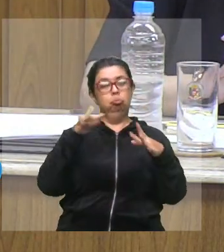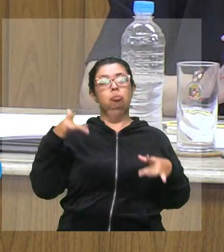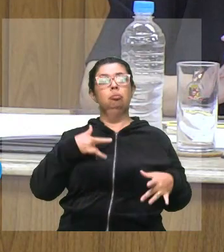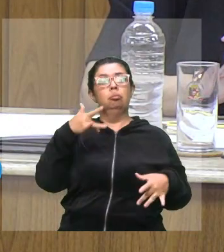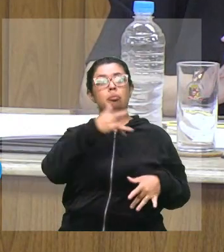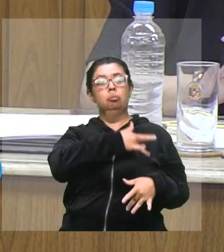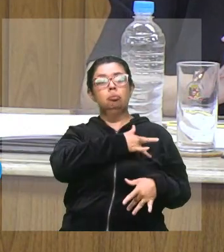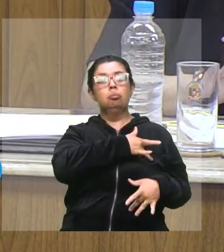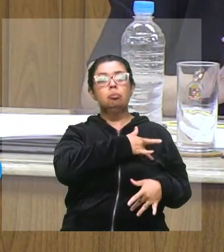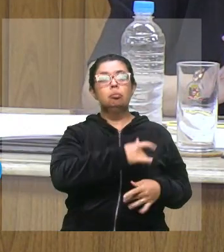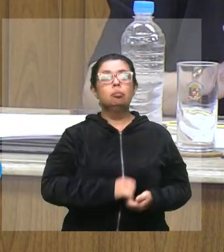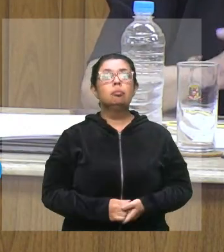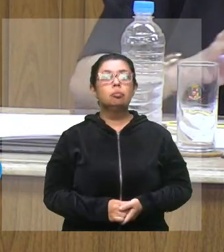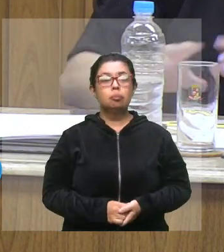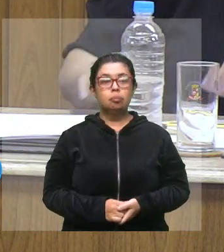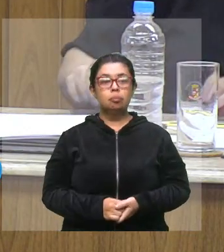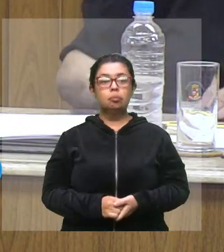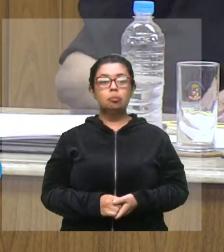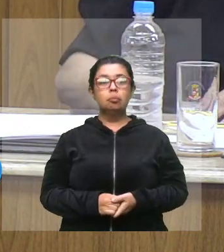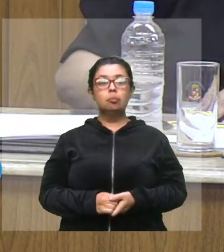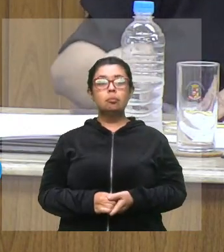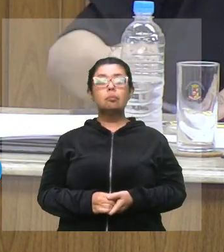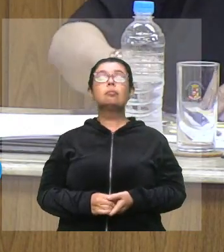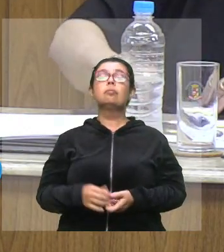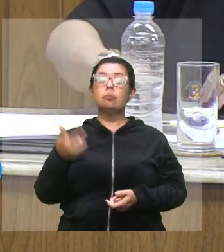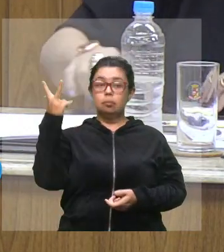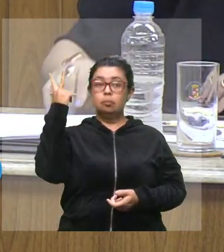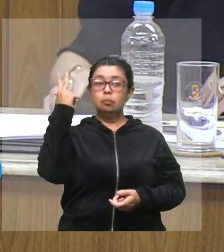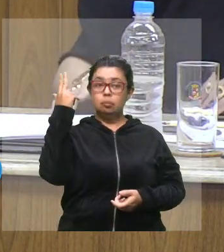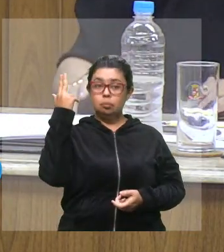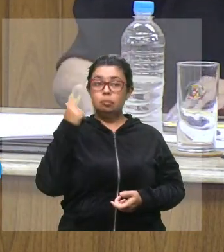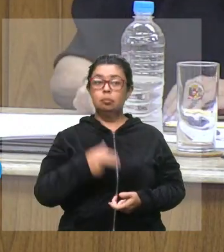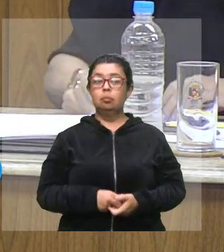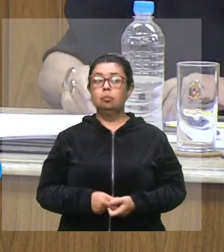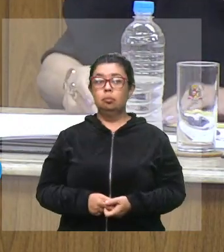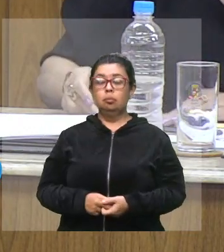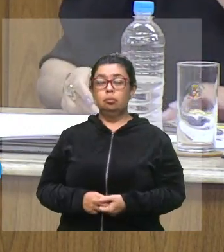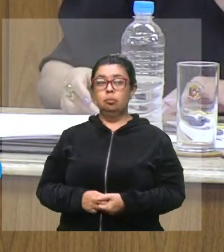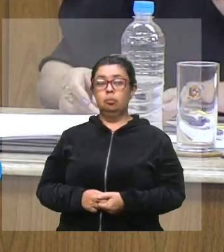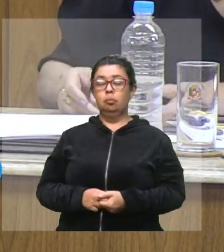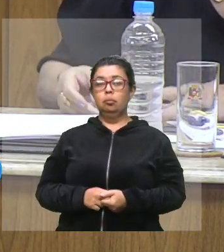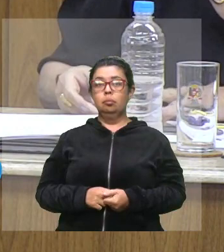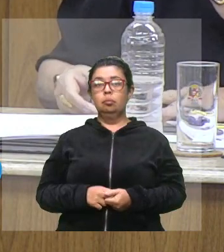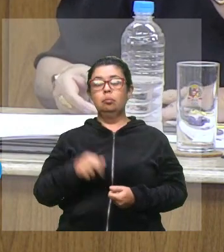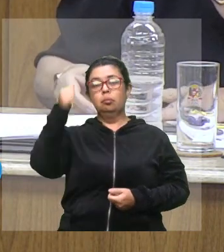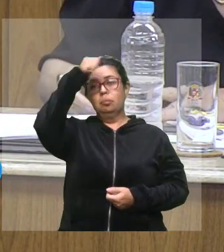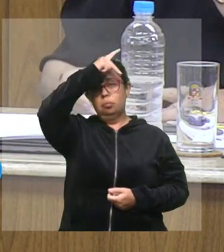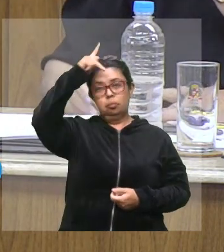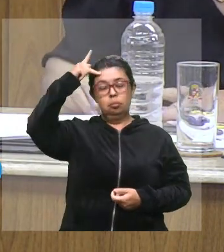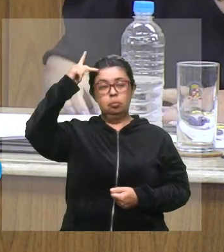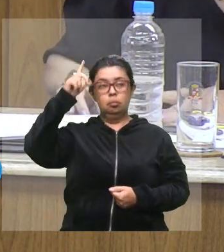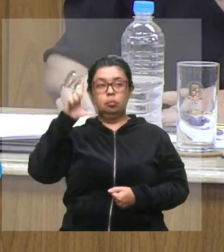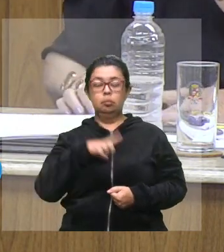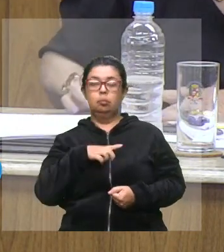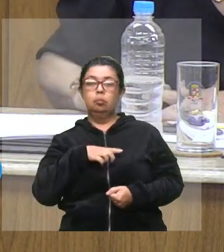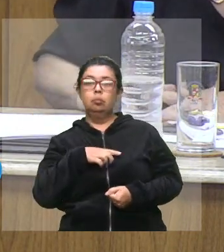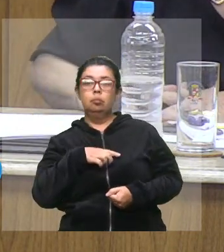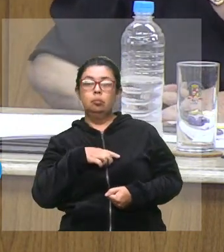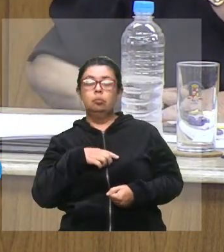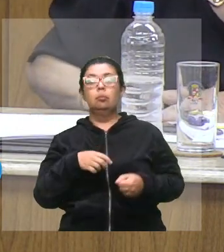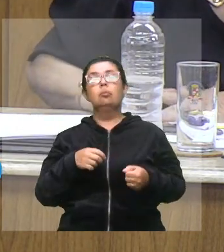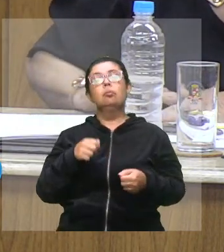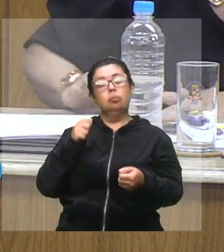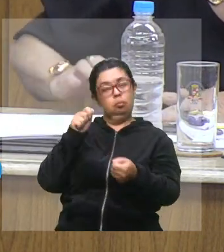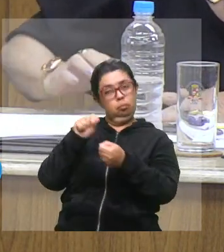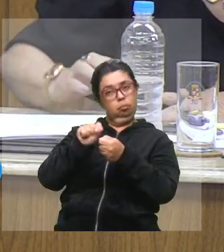Então, é comum a prefeitura alugar um imóvel para servir